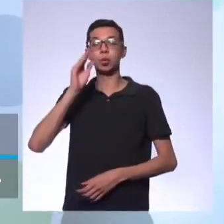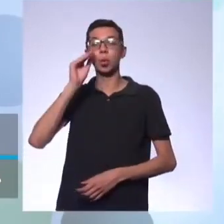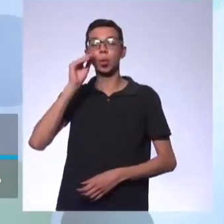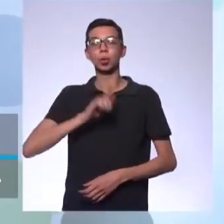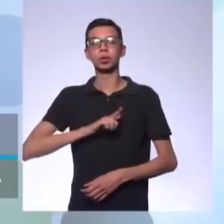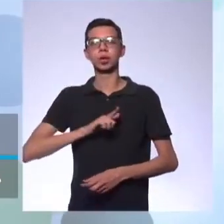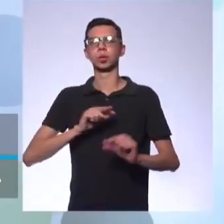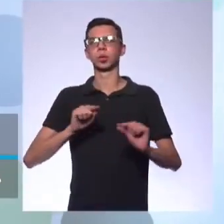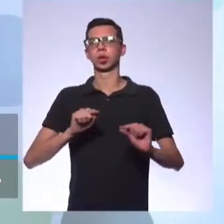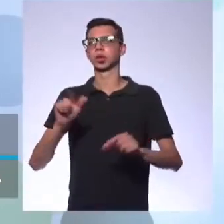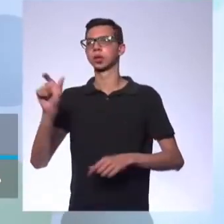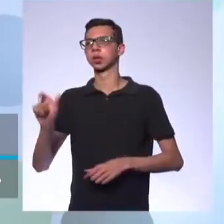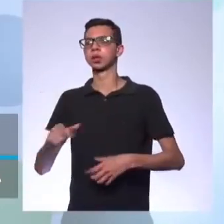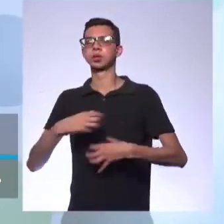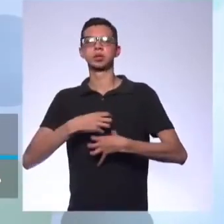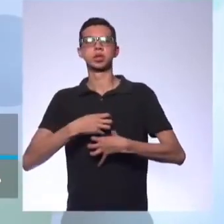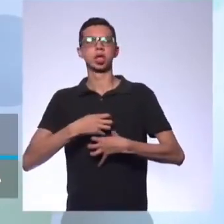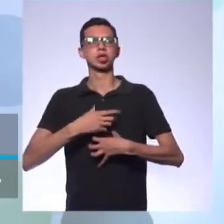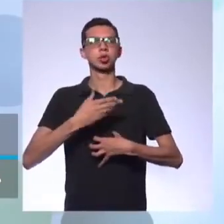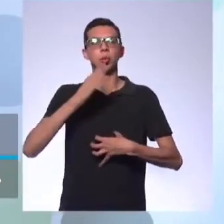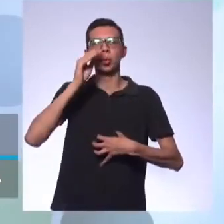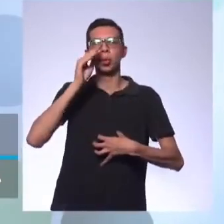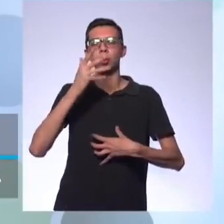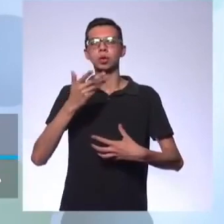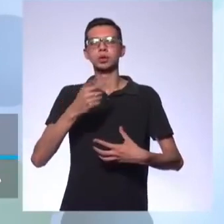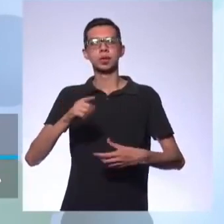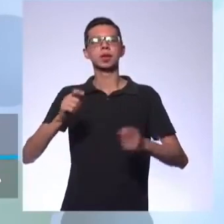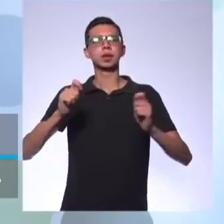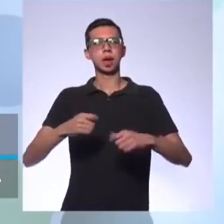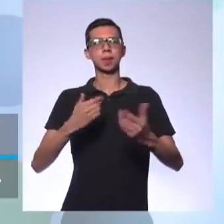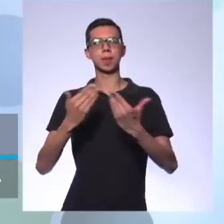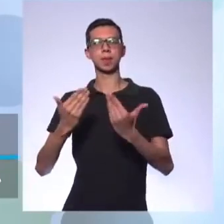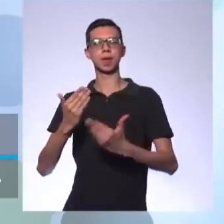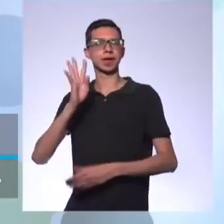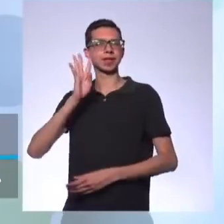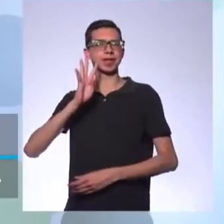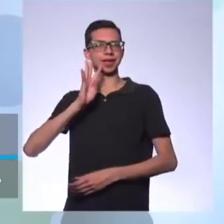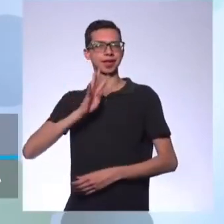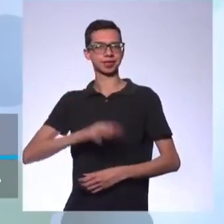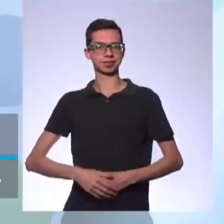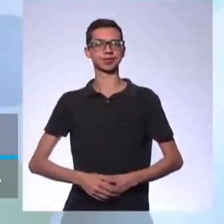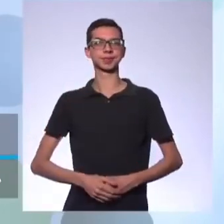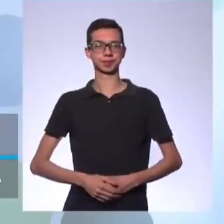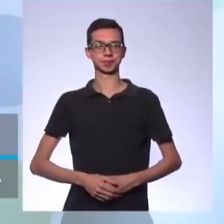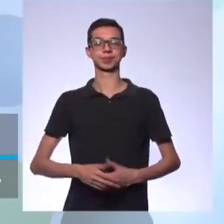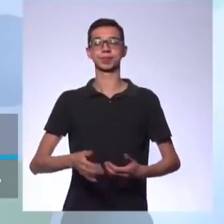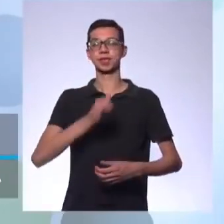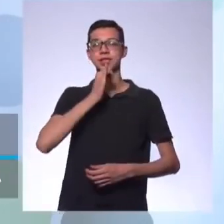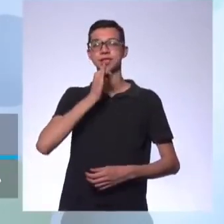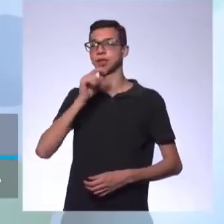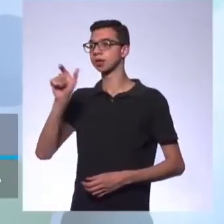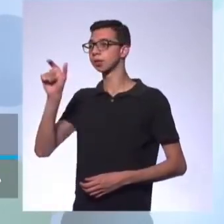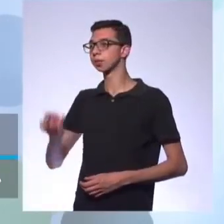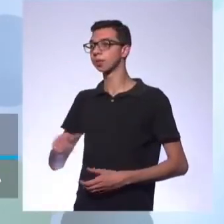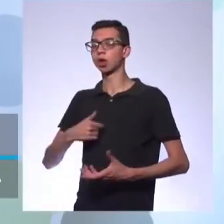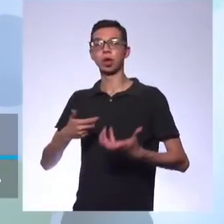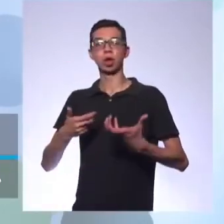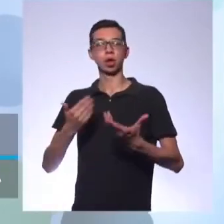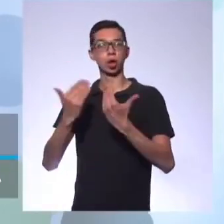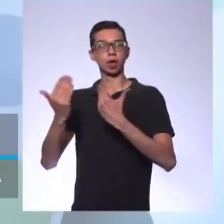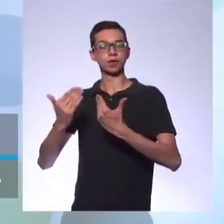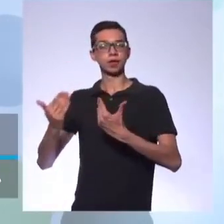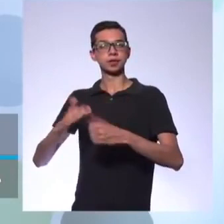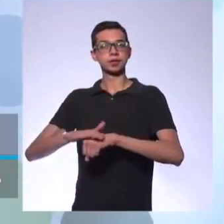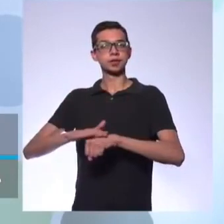curiosidade dos outros, tenha um papo agradável. Tem algumas pessoas que eu converso, falo, nossa, eu queria conversar com essa pessoa durante todo o tempo. Tem gente